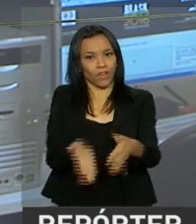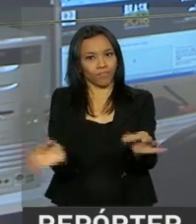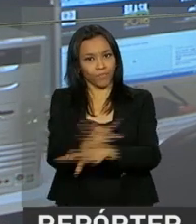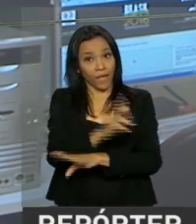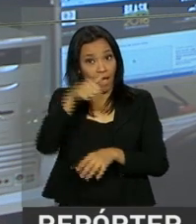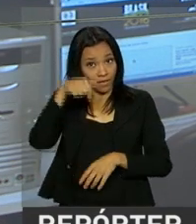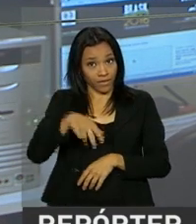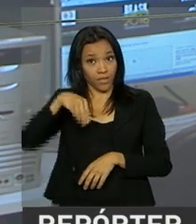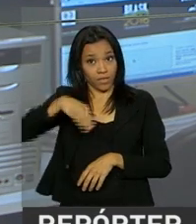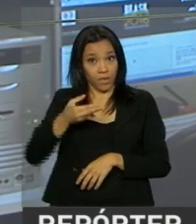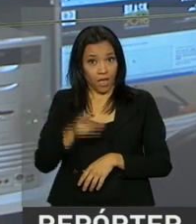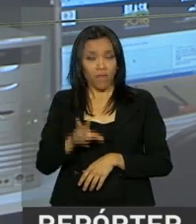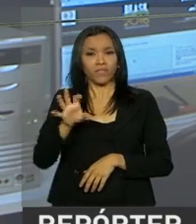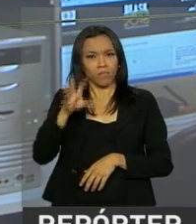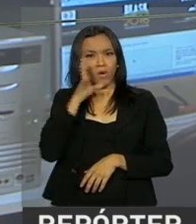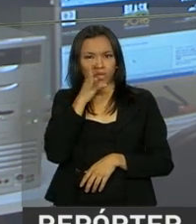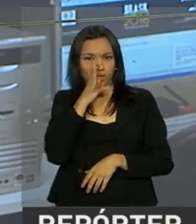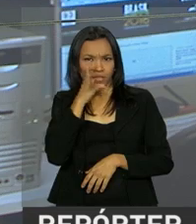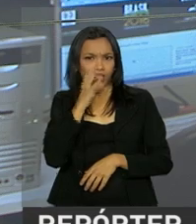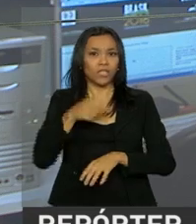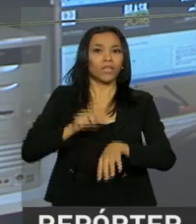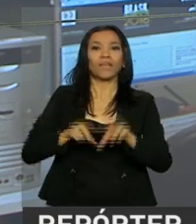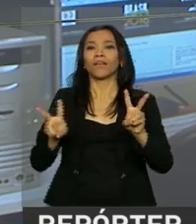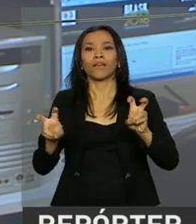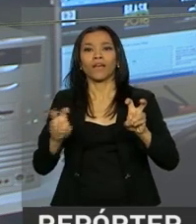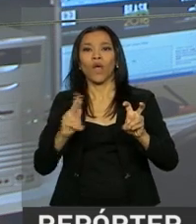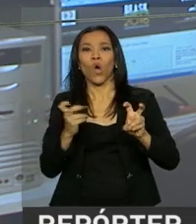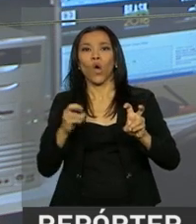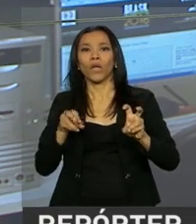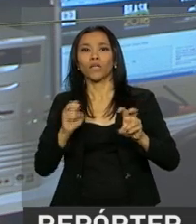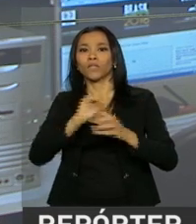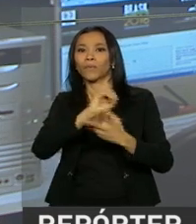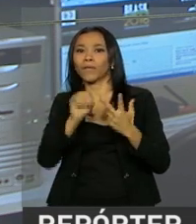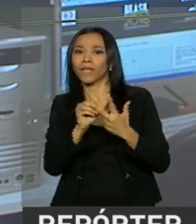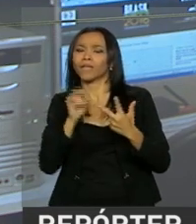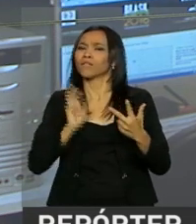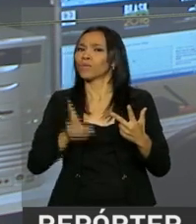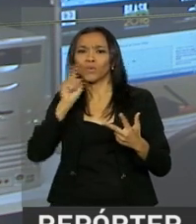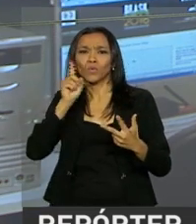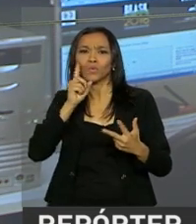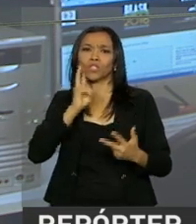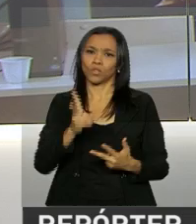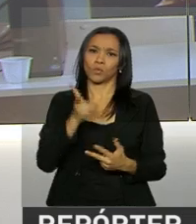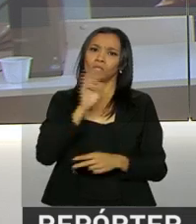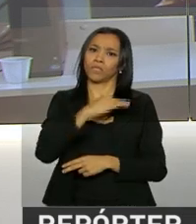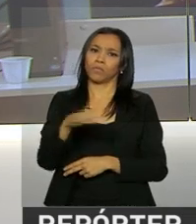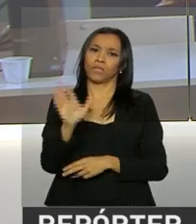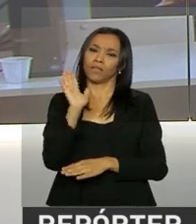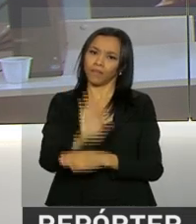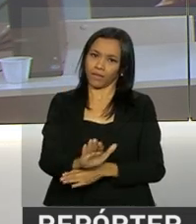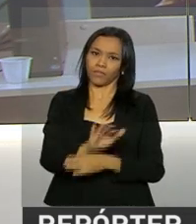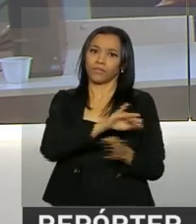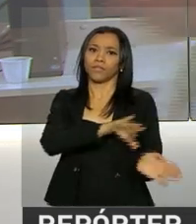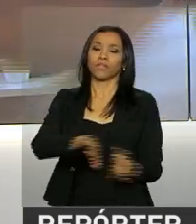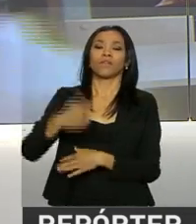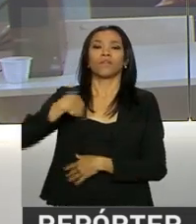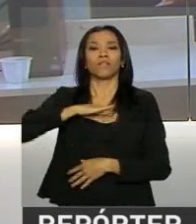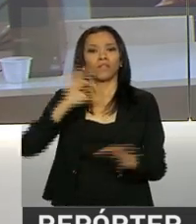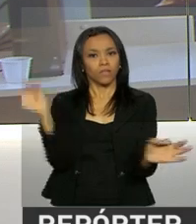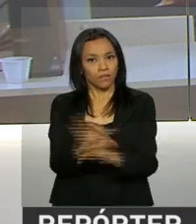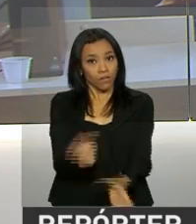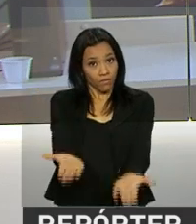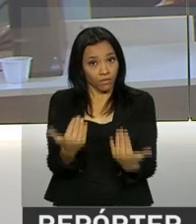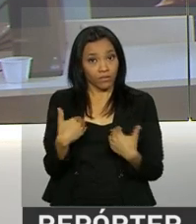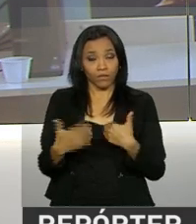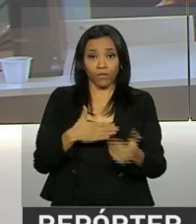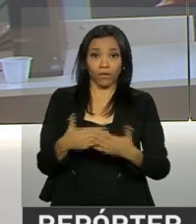Aqui na NBR, você pode acompanhar a Hora do Enem todos os dias, às 14h30. E nós ficamos por aqui, podemos voltar